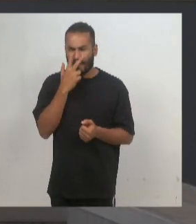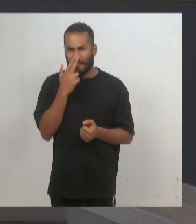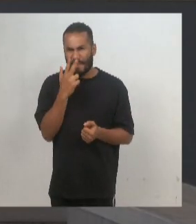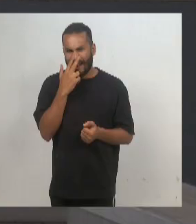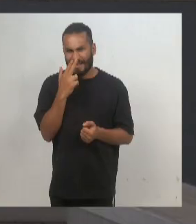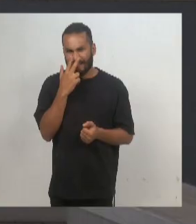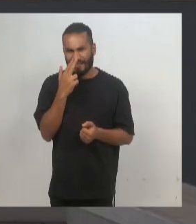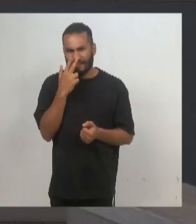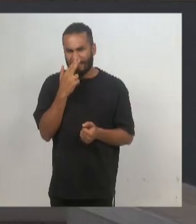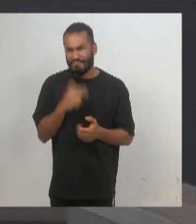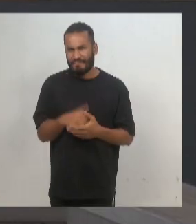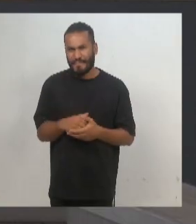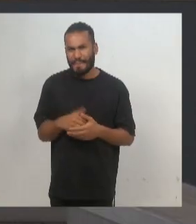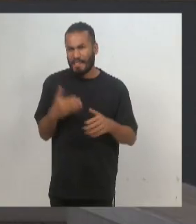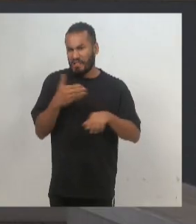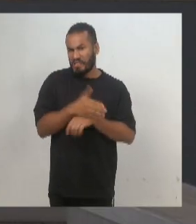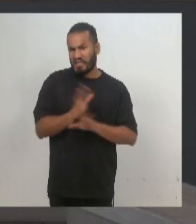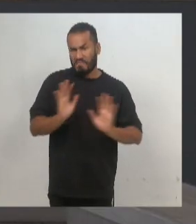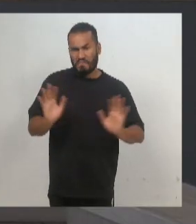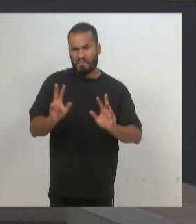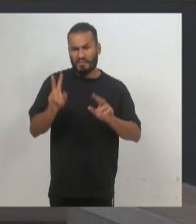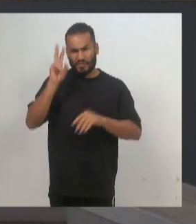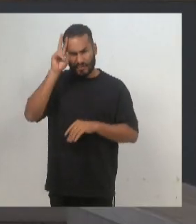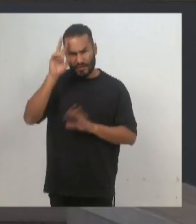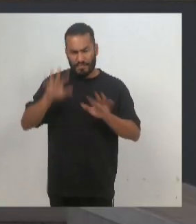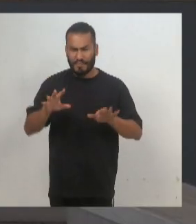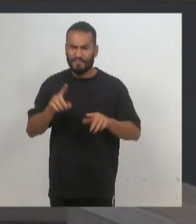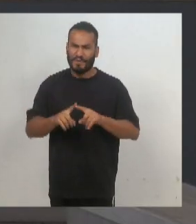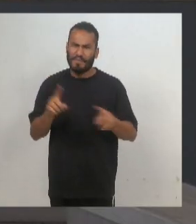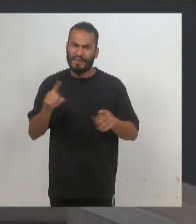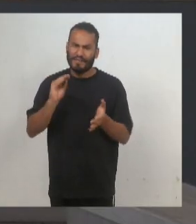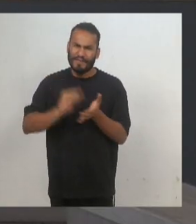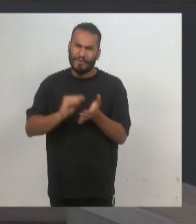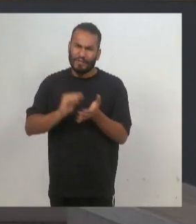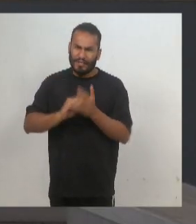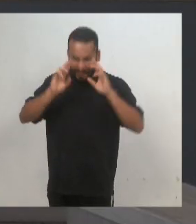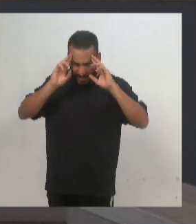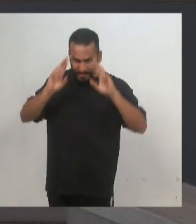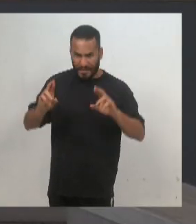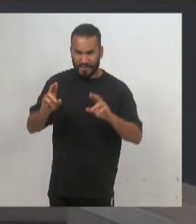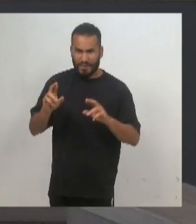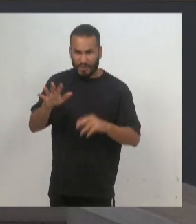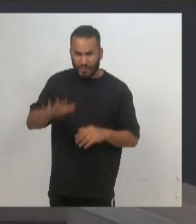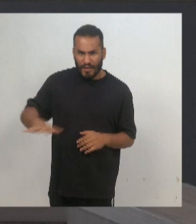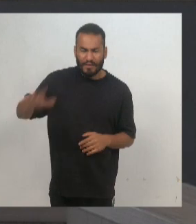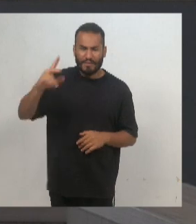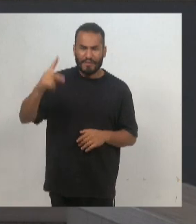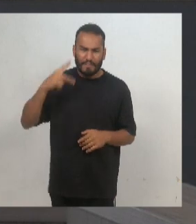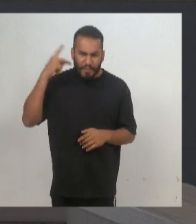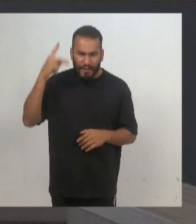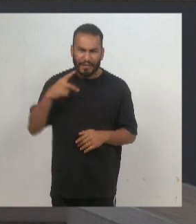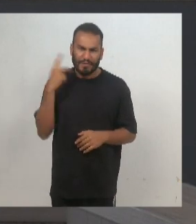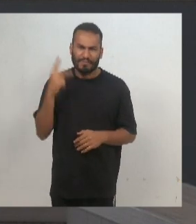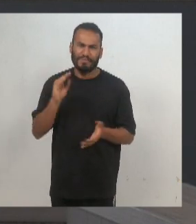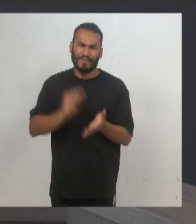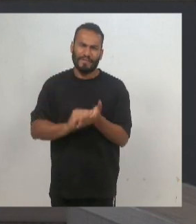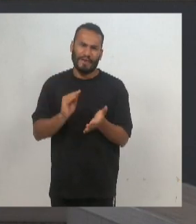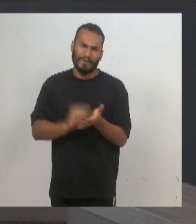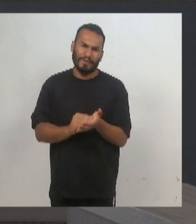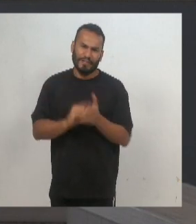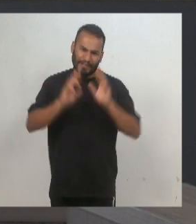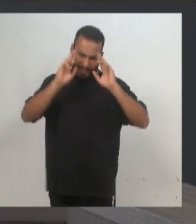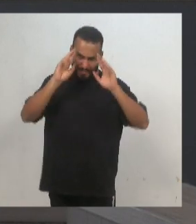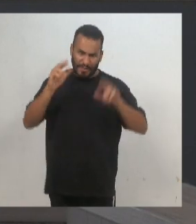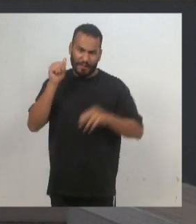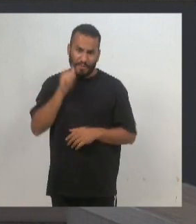não vão entrar nessa história aí. Mas é uma falta de respeito no campo da política, né, uma falta de